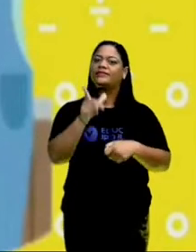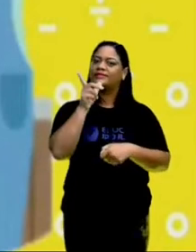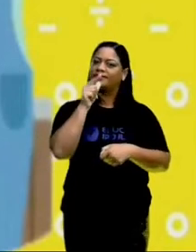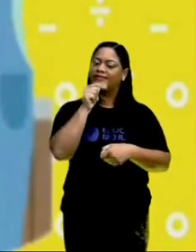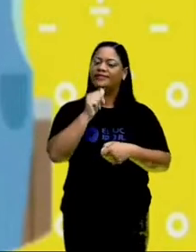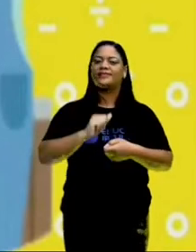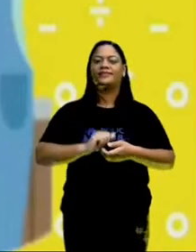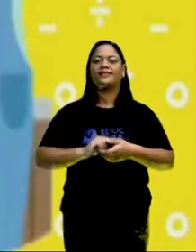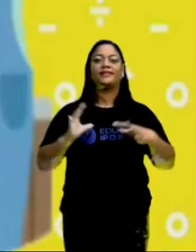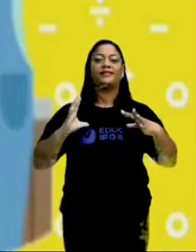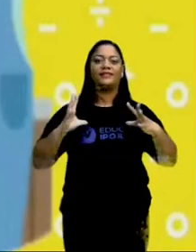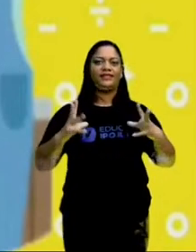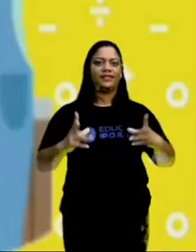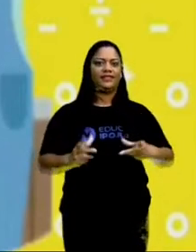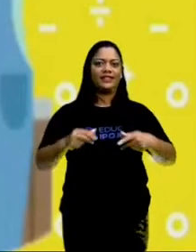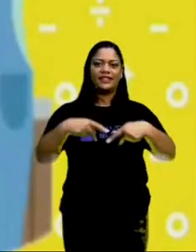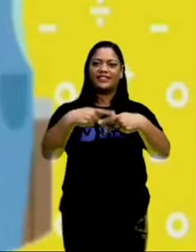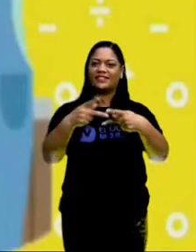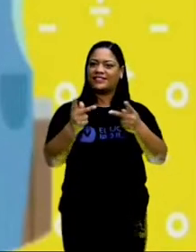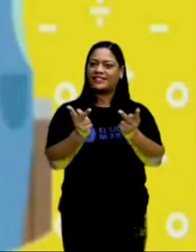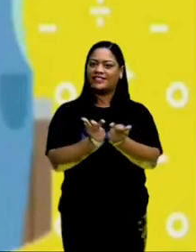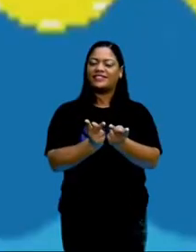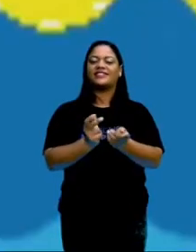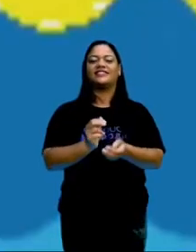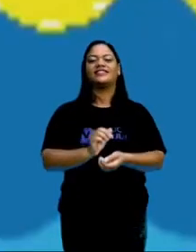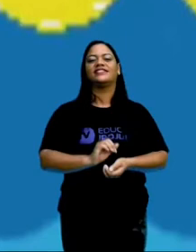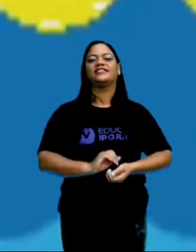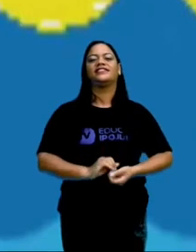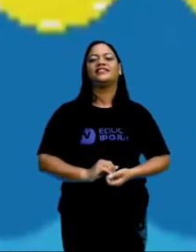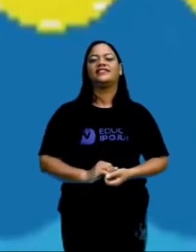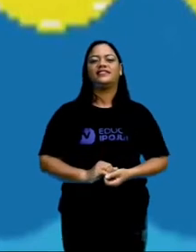água para lavar as louças.